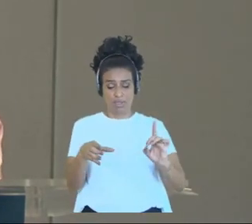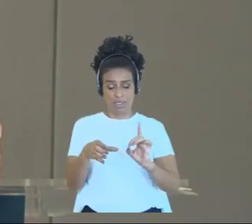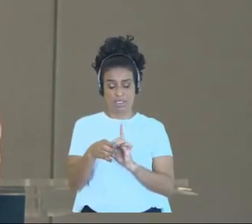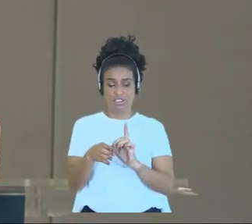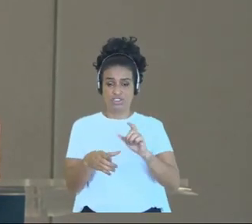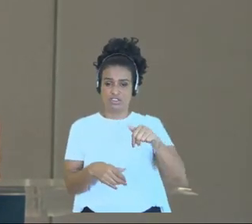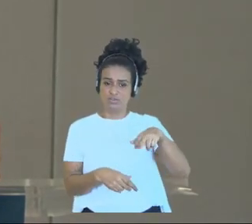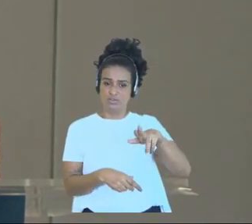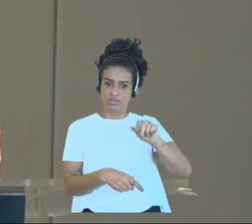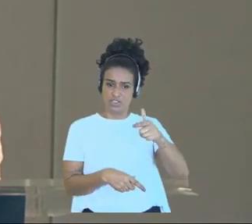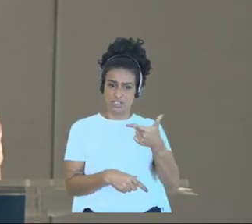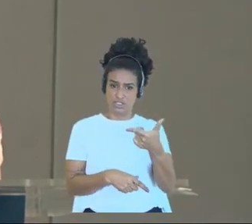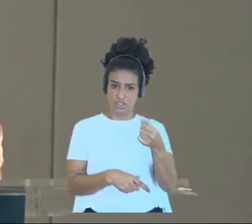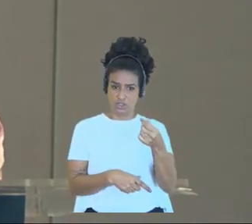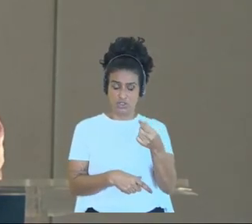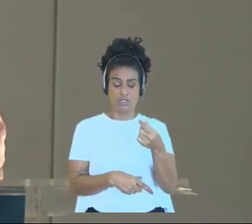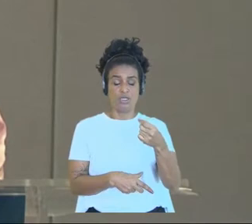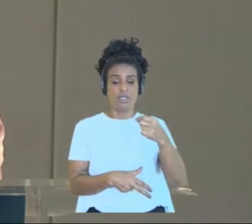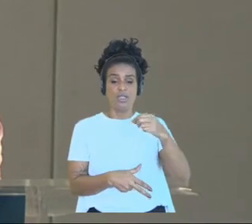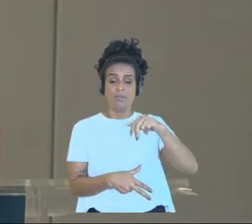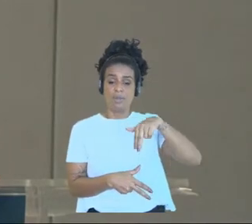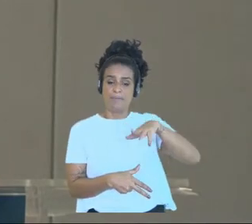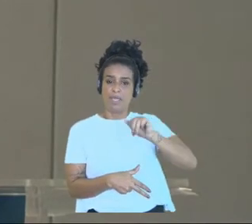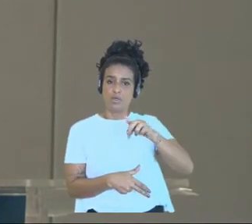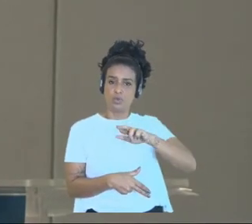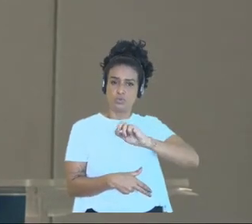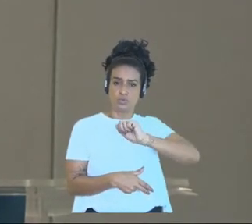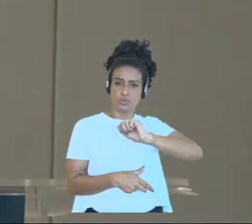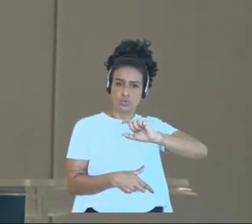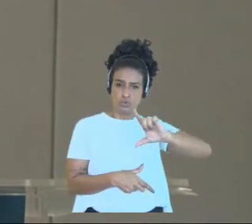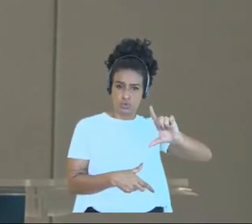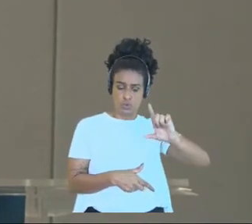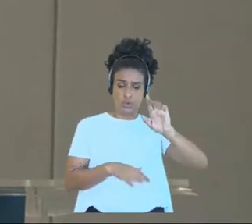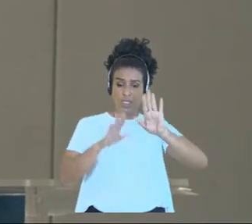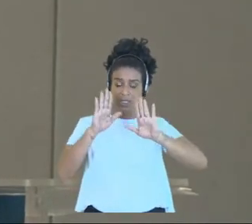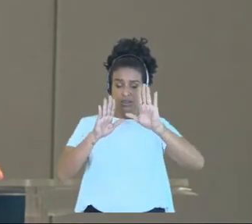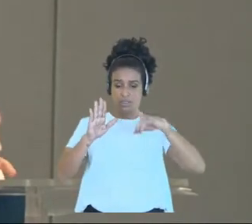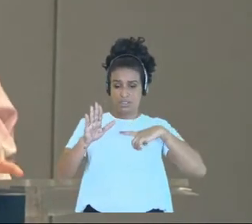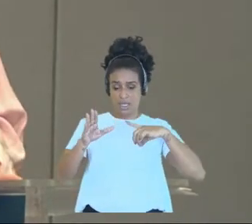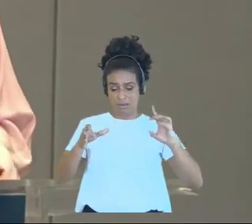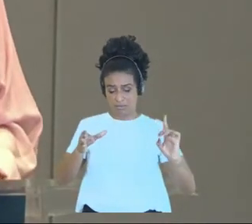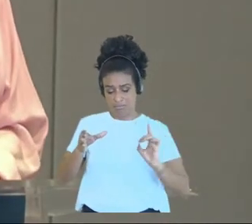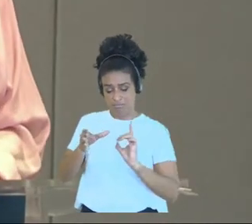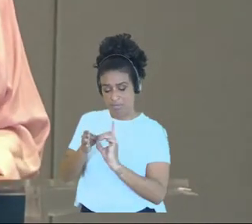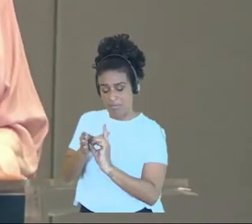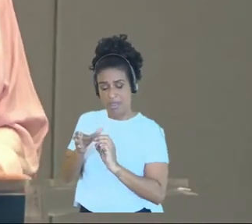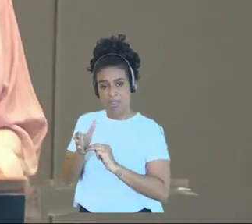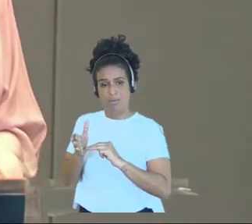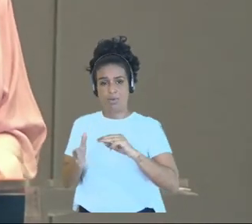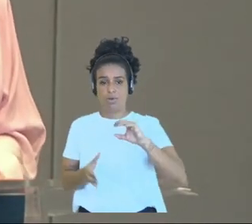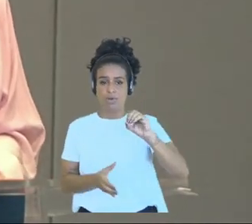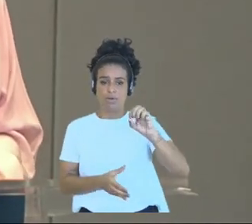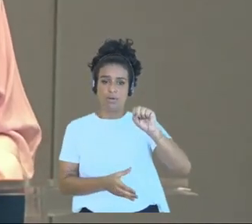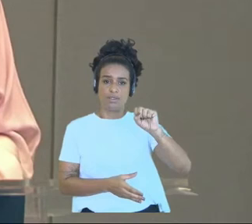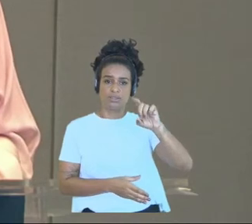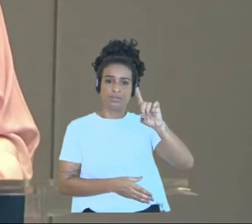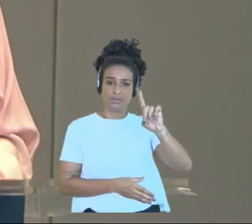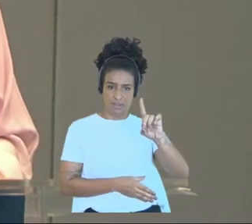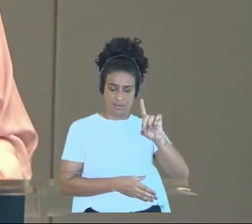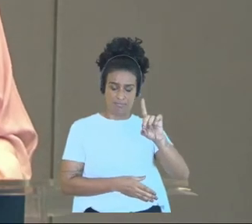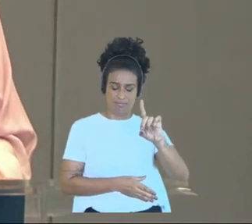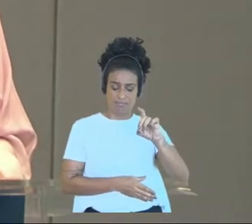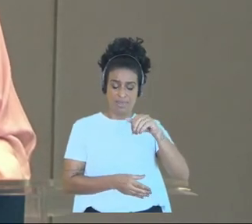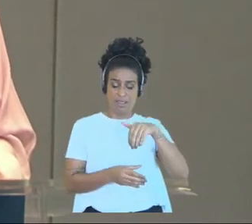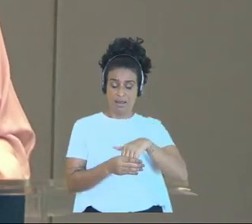BRICS, Bloco Econômico do Mercosul, e candidato ao membro da OECD. A eleição do presidente,